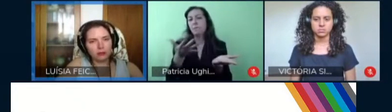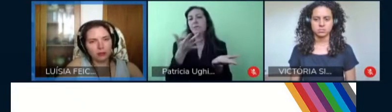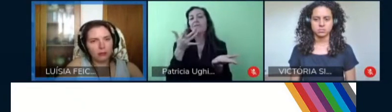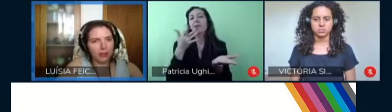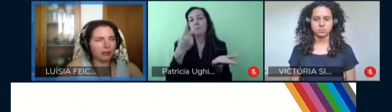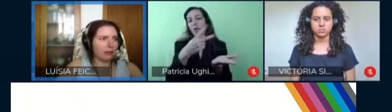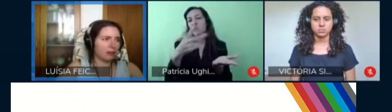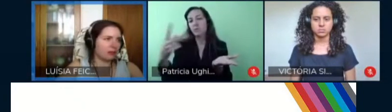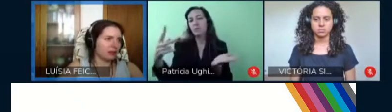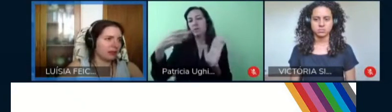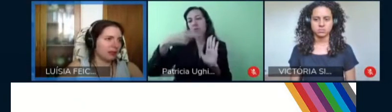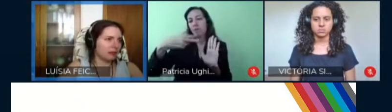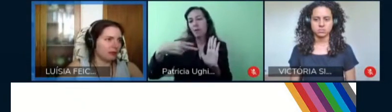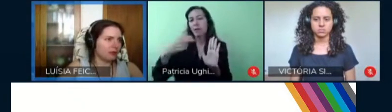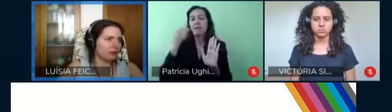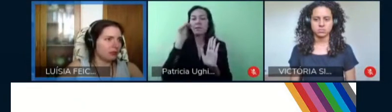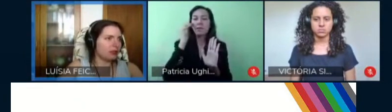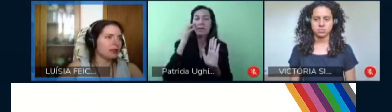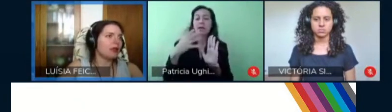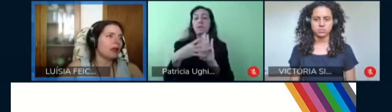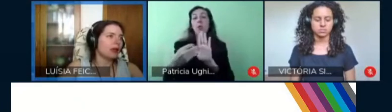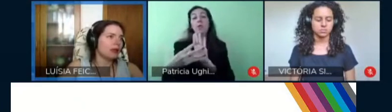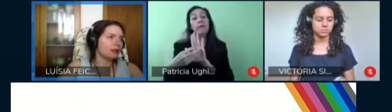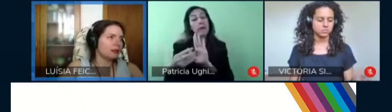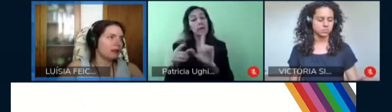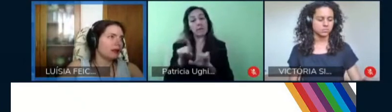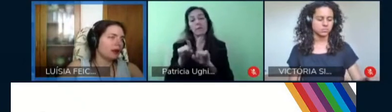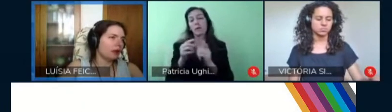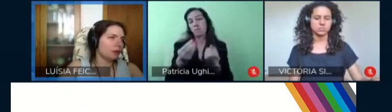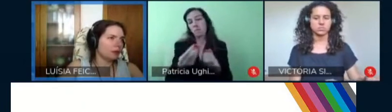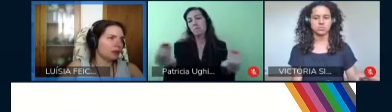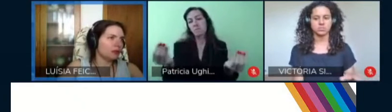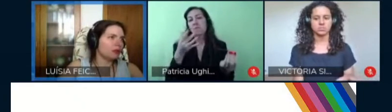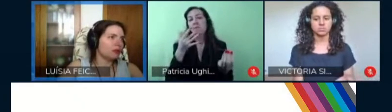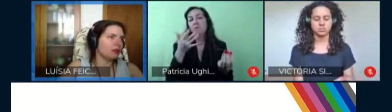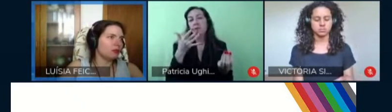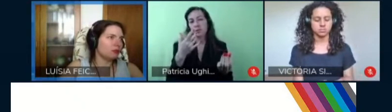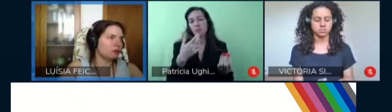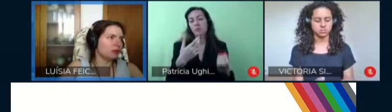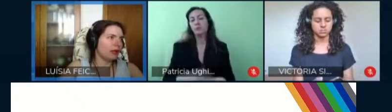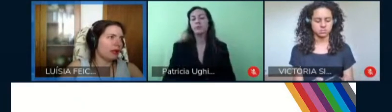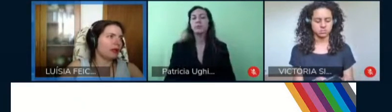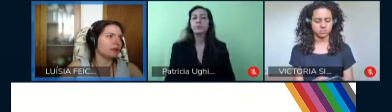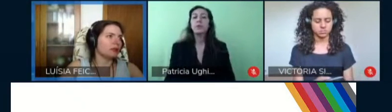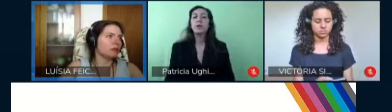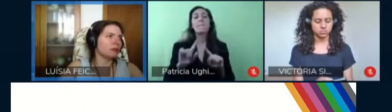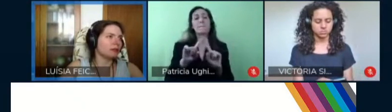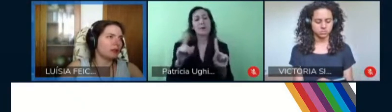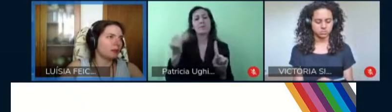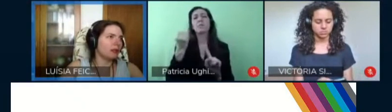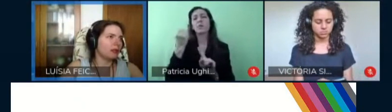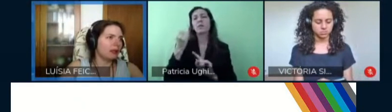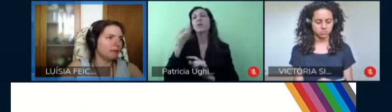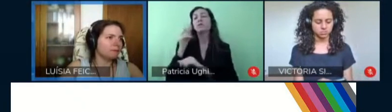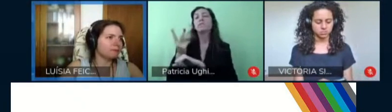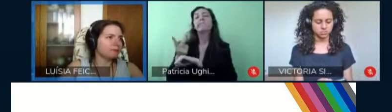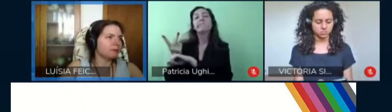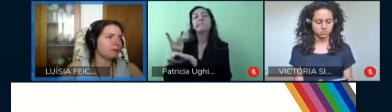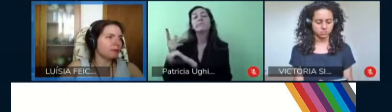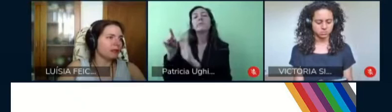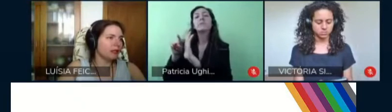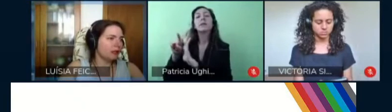esse modelo também é para facilitar a vida de vocês, ainda assim é importante consultar as normas da